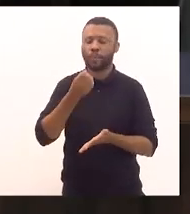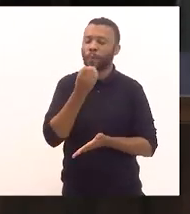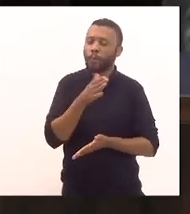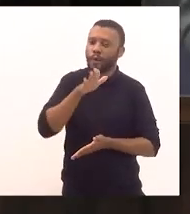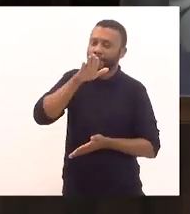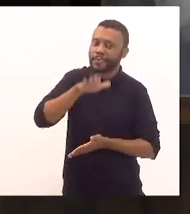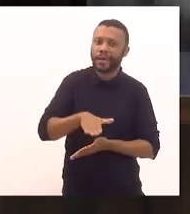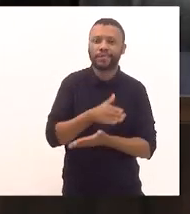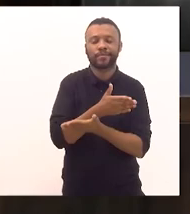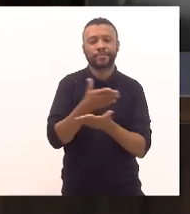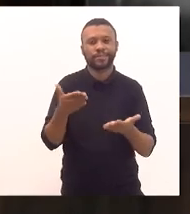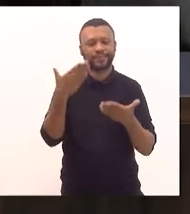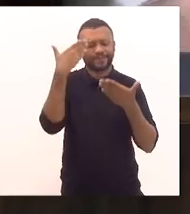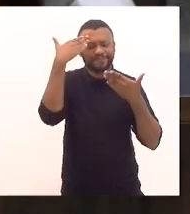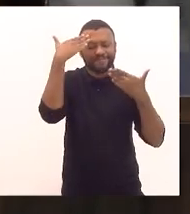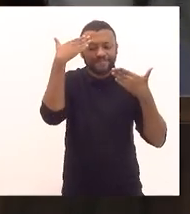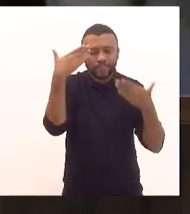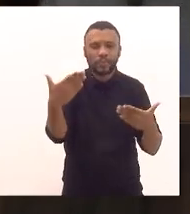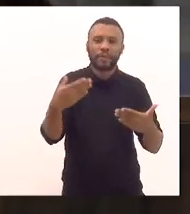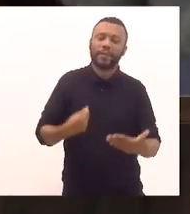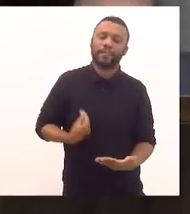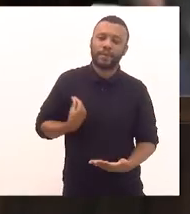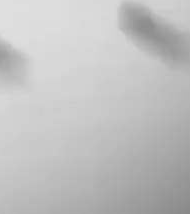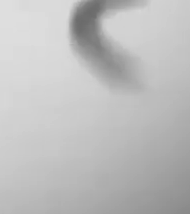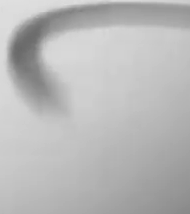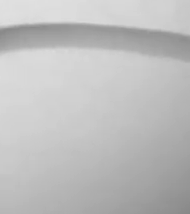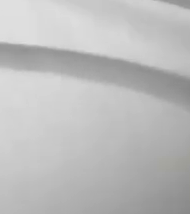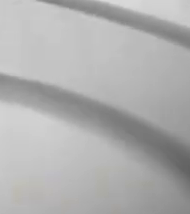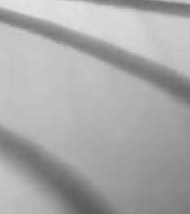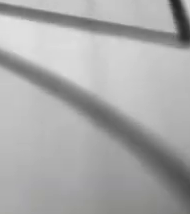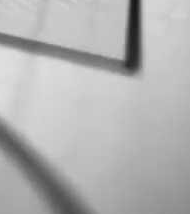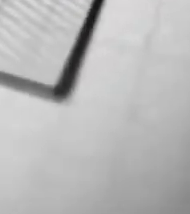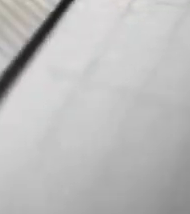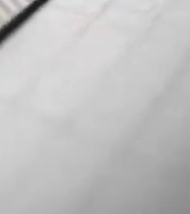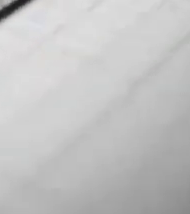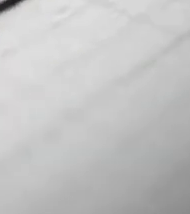boa tarde e muito muito muito obrigado pela presença e